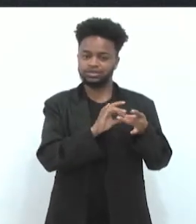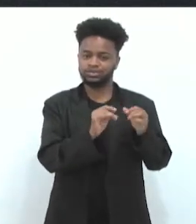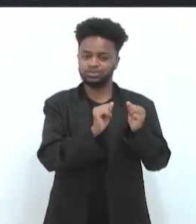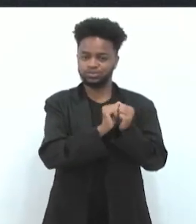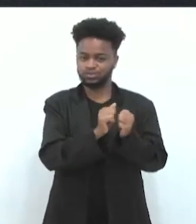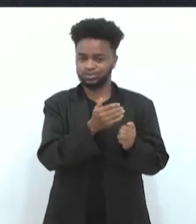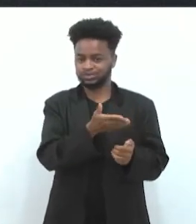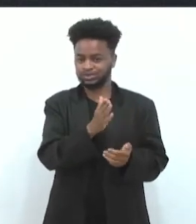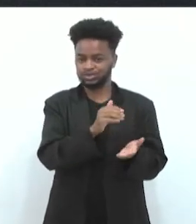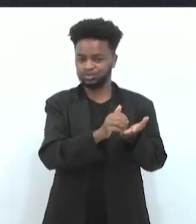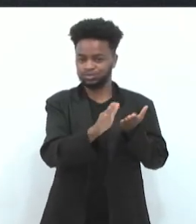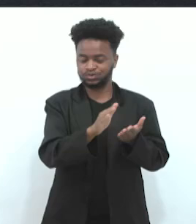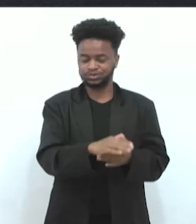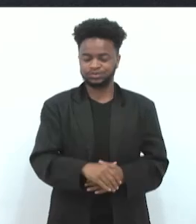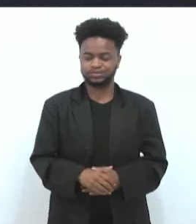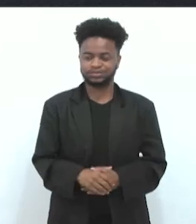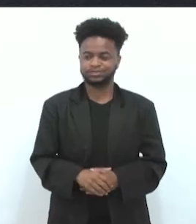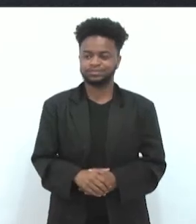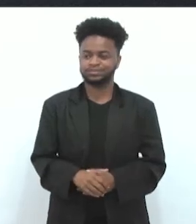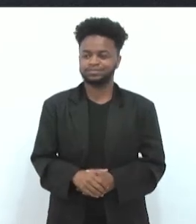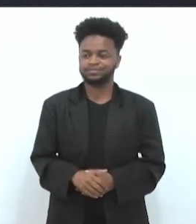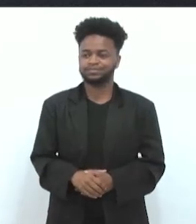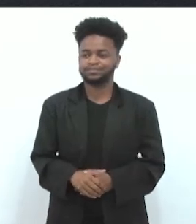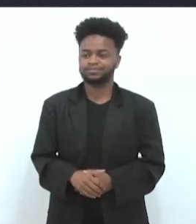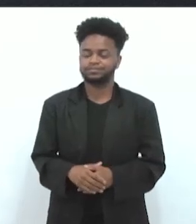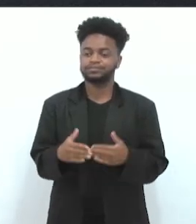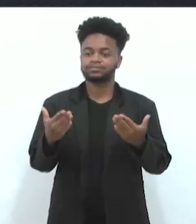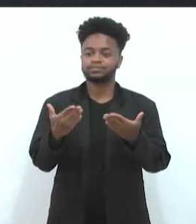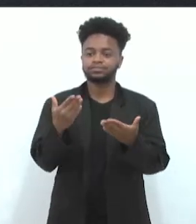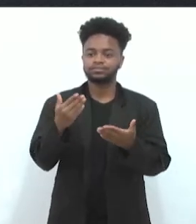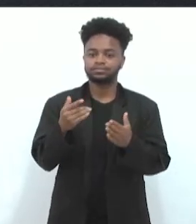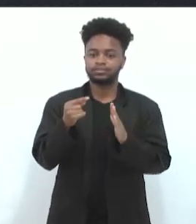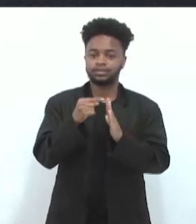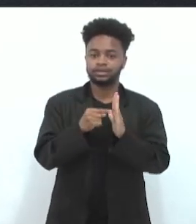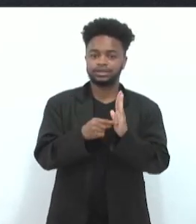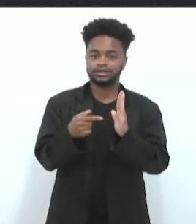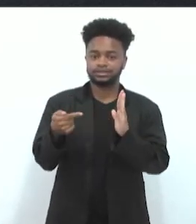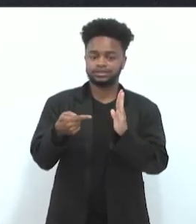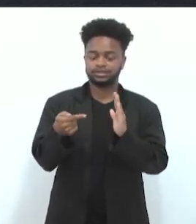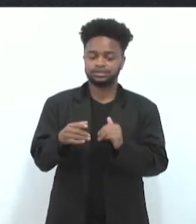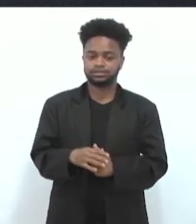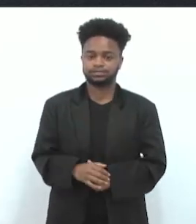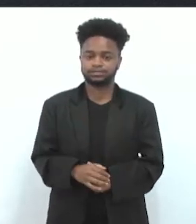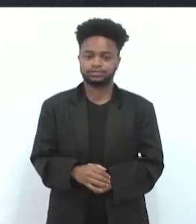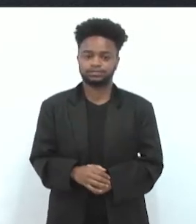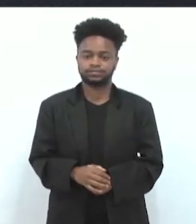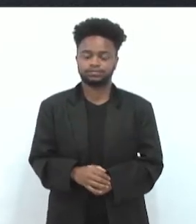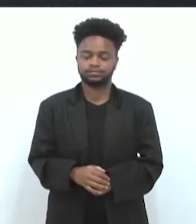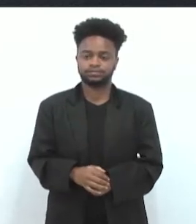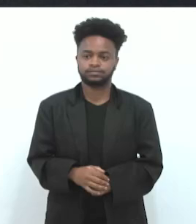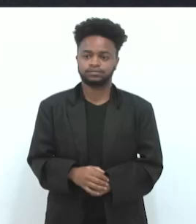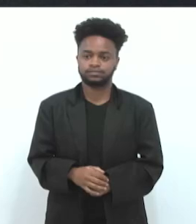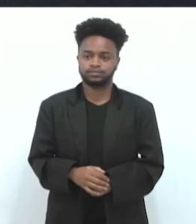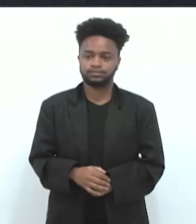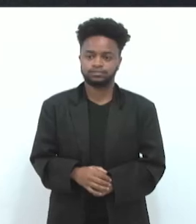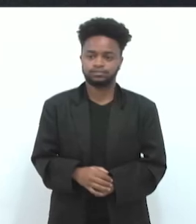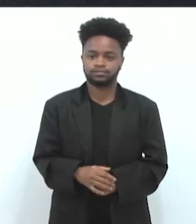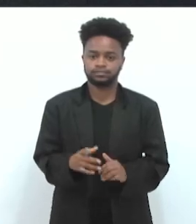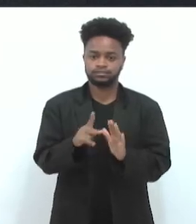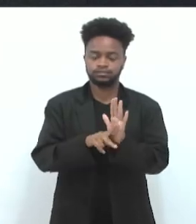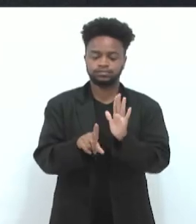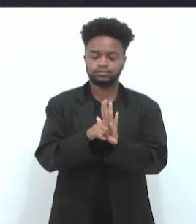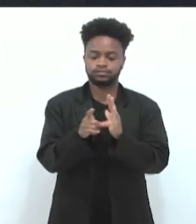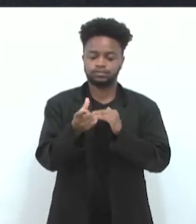expulsou. é assim mesmo. Então, agora sim, deputado Mink, o item 7 da pauta. 7 da pauta é o projeto de